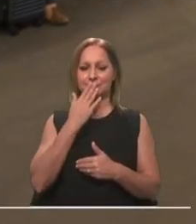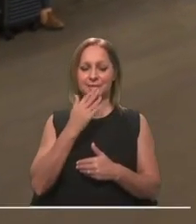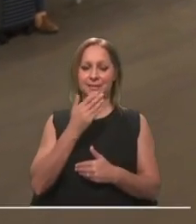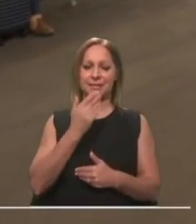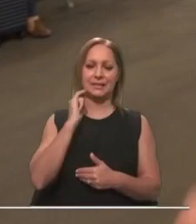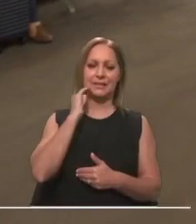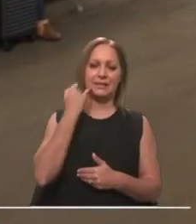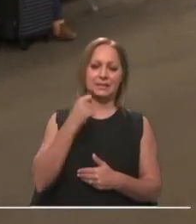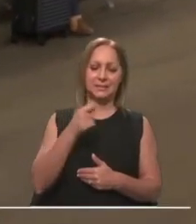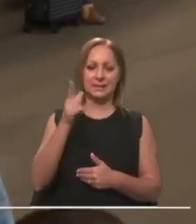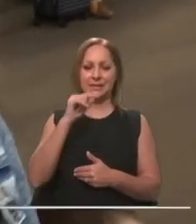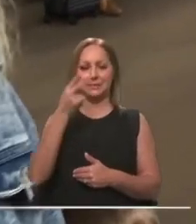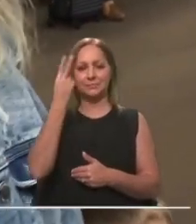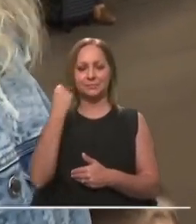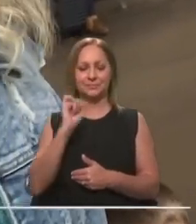Chaves e João Galhão.